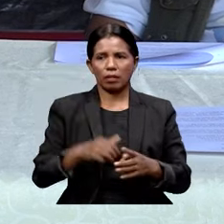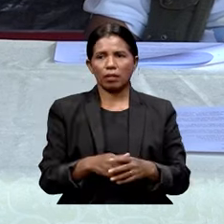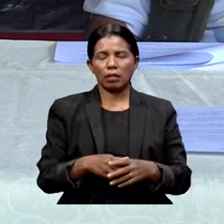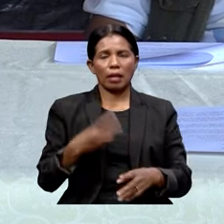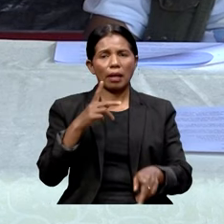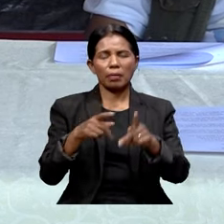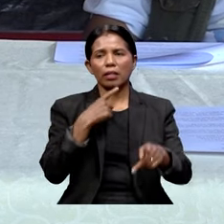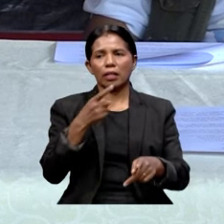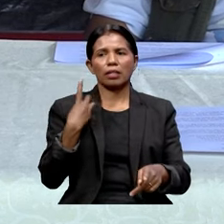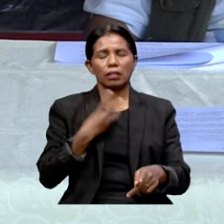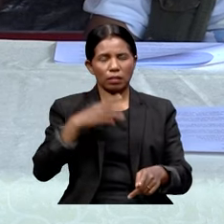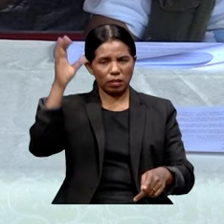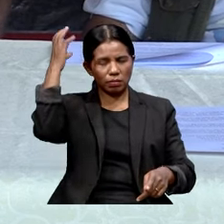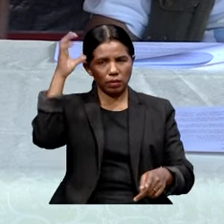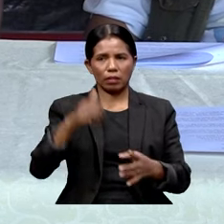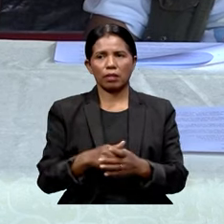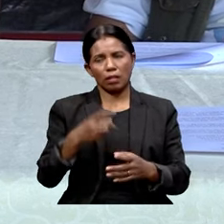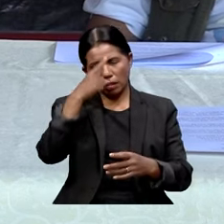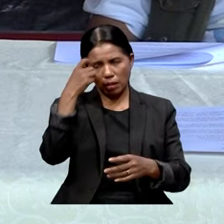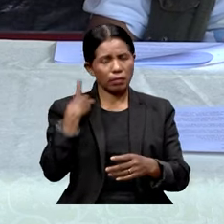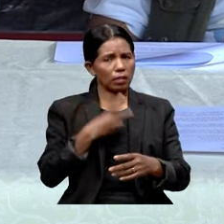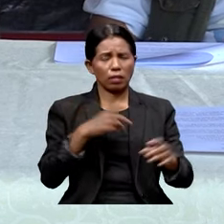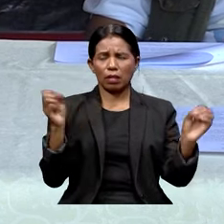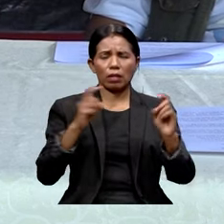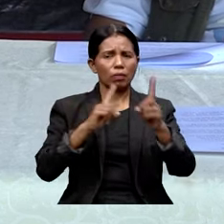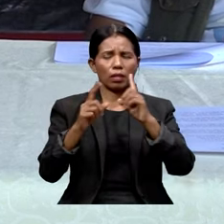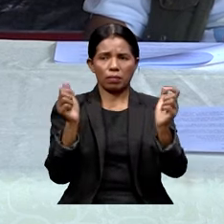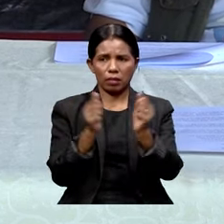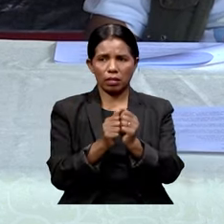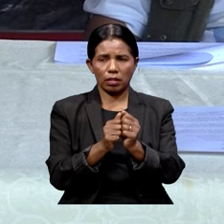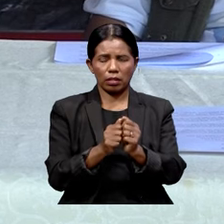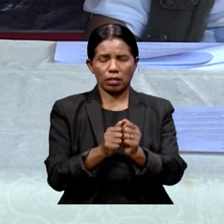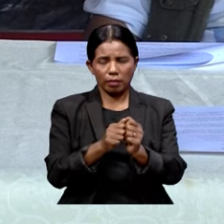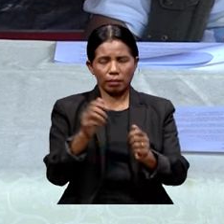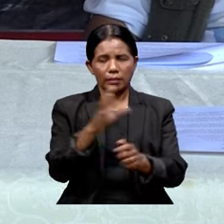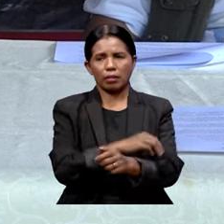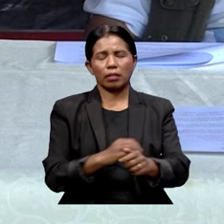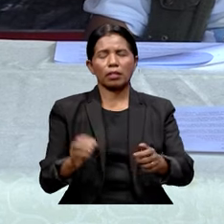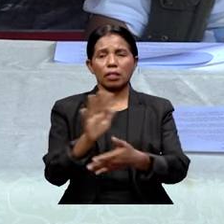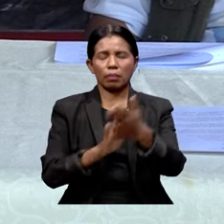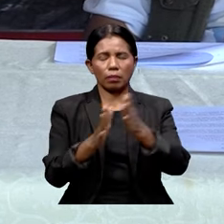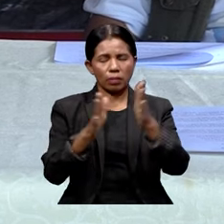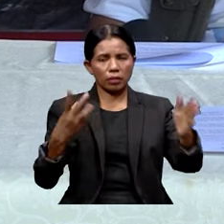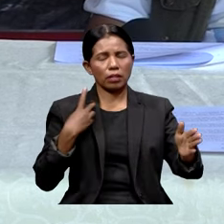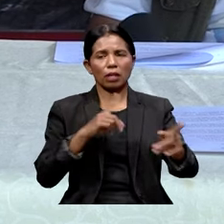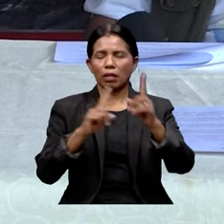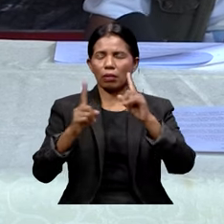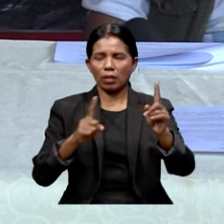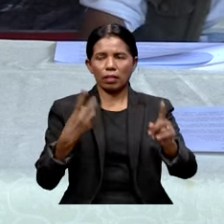bula. Também isto, isto é a colheita mal. Evento boa, se não é a colheita mal, depois de ter a colheita mal. Isto.